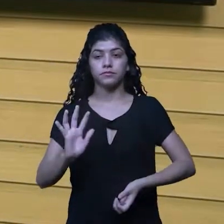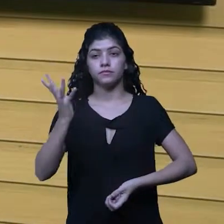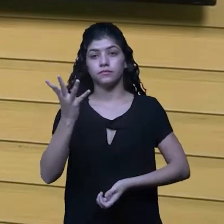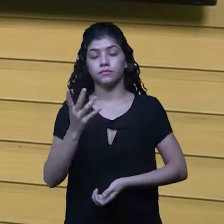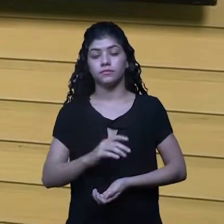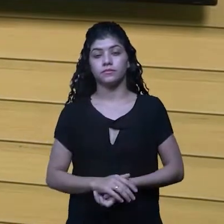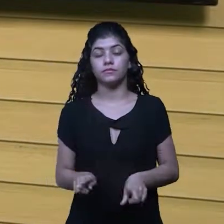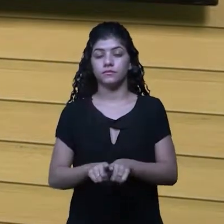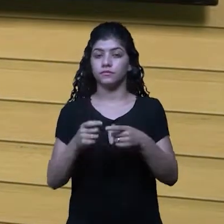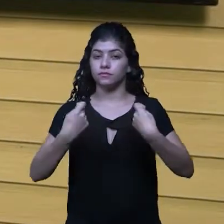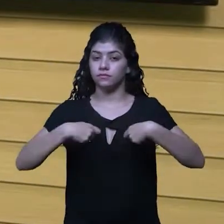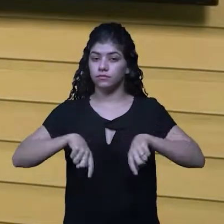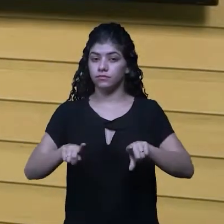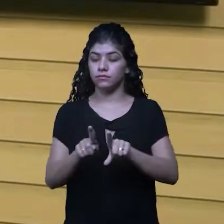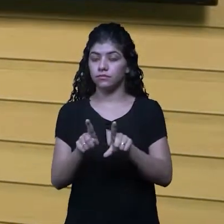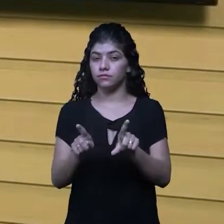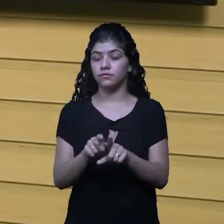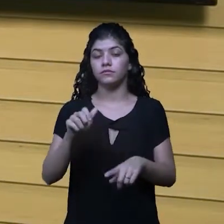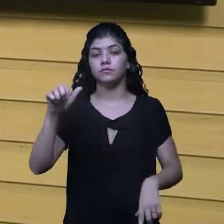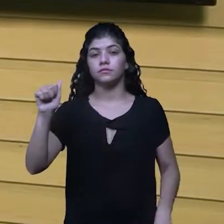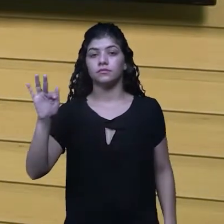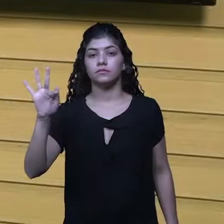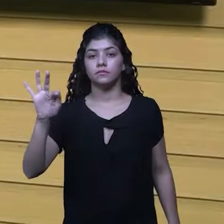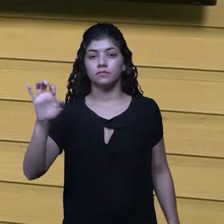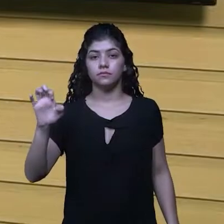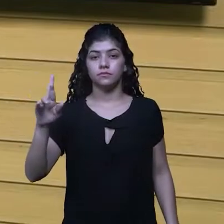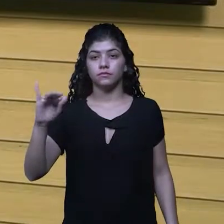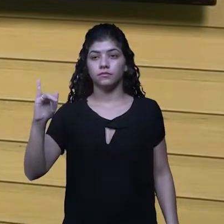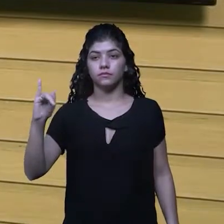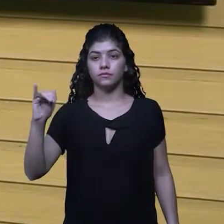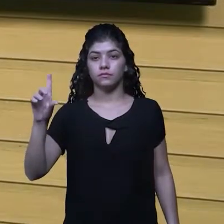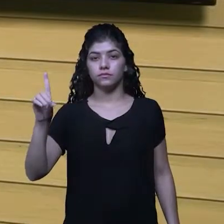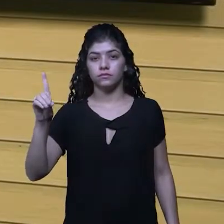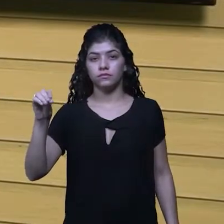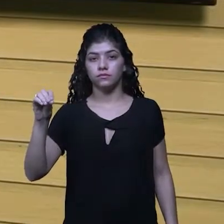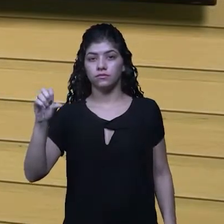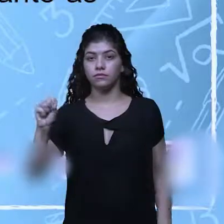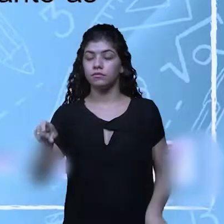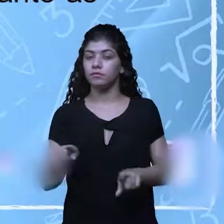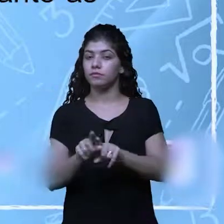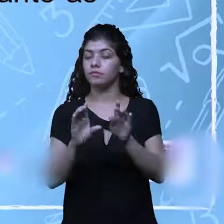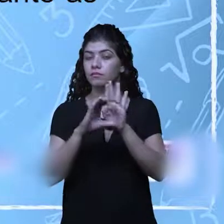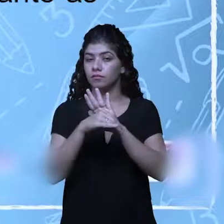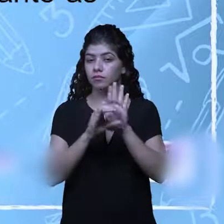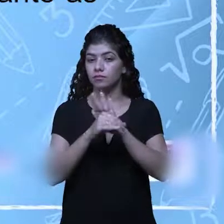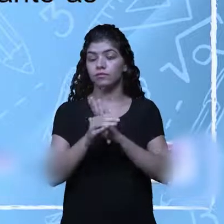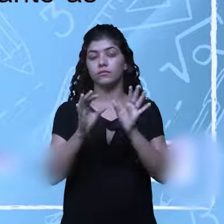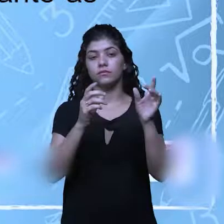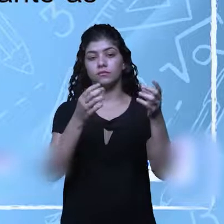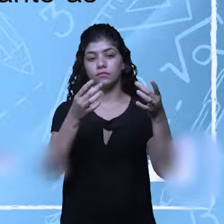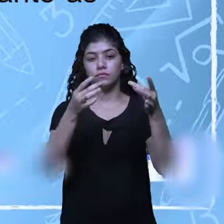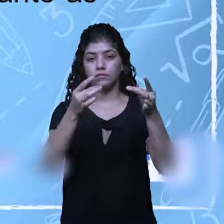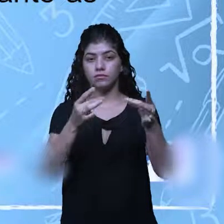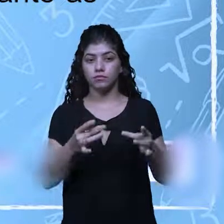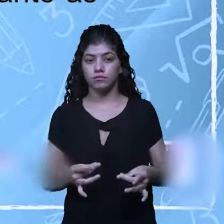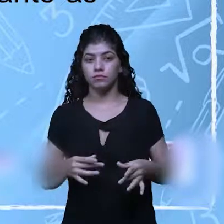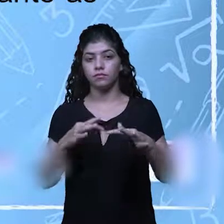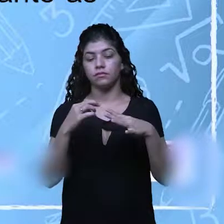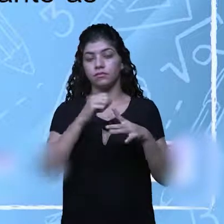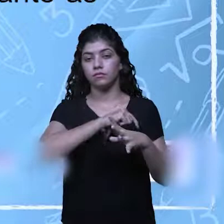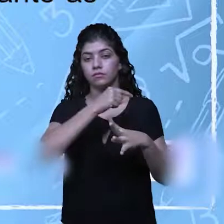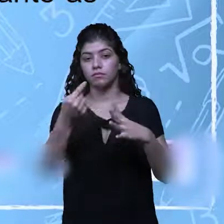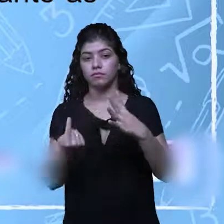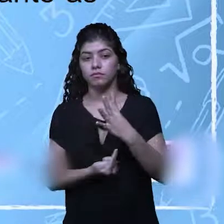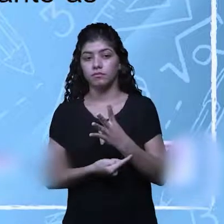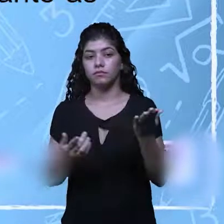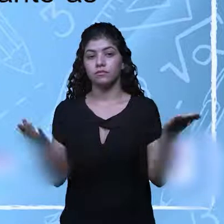como eles devem ser aferidos e, claro, o conceito de cada uma delas de acordo com essas normas. Definição.